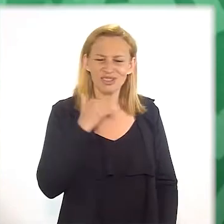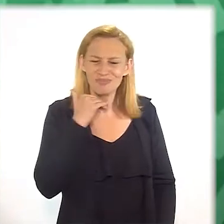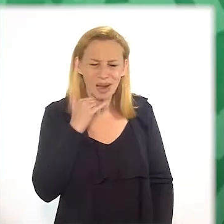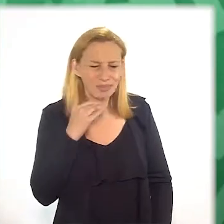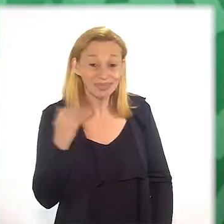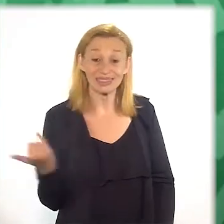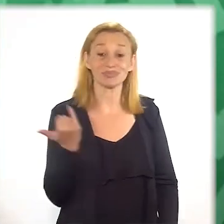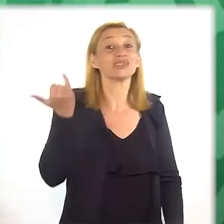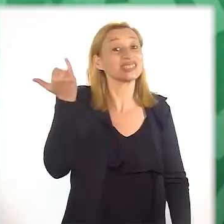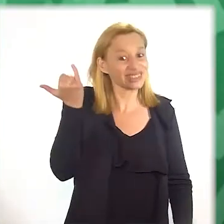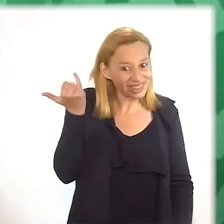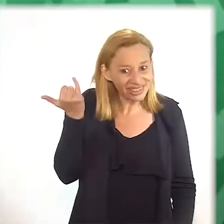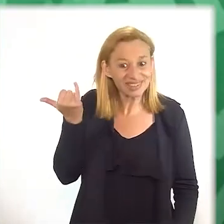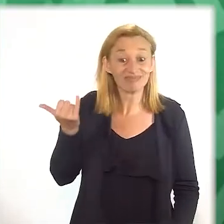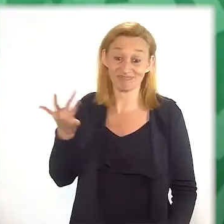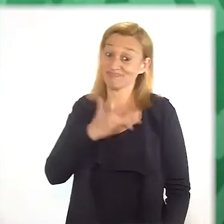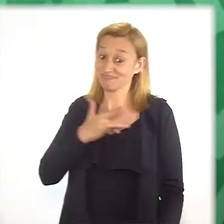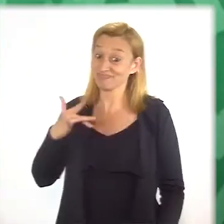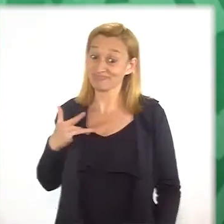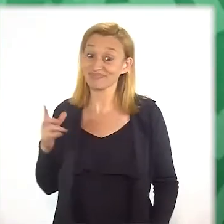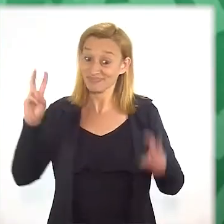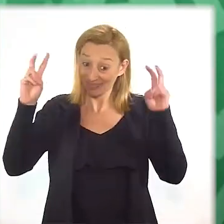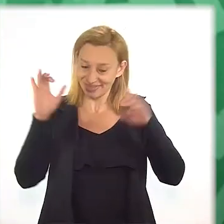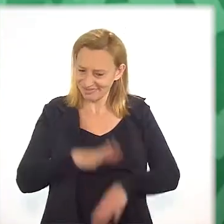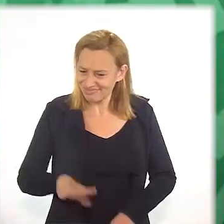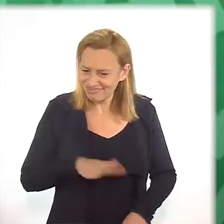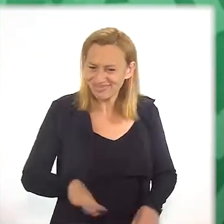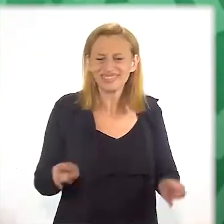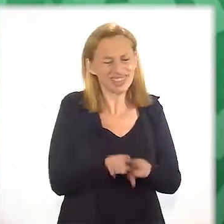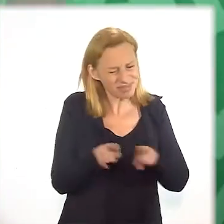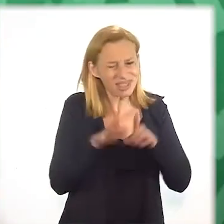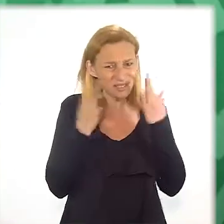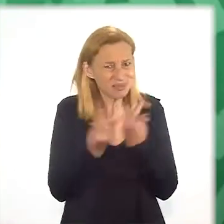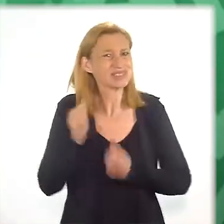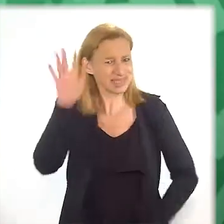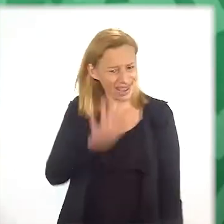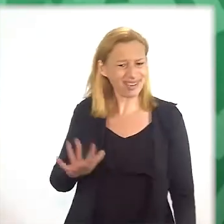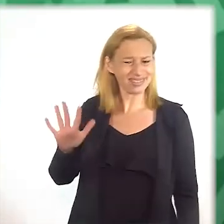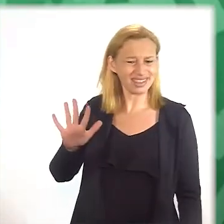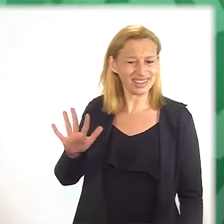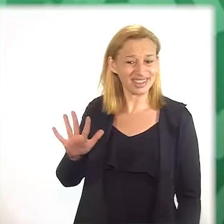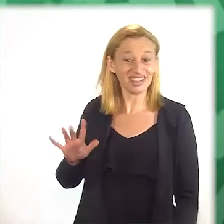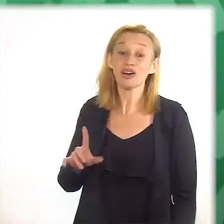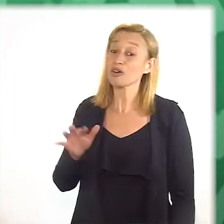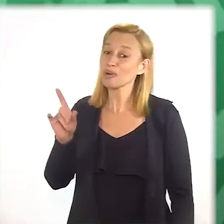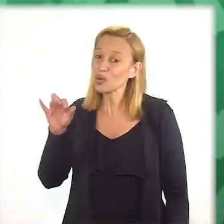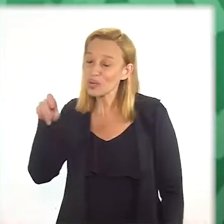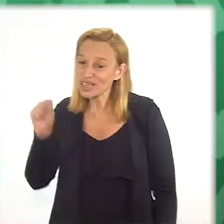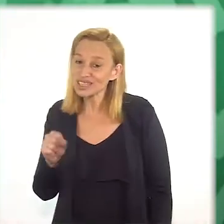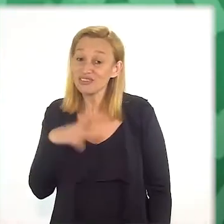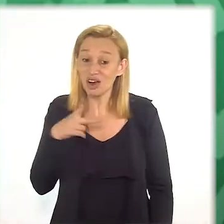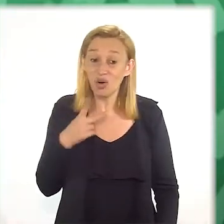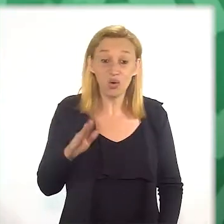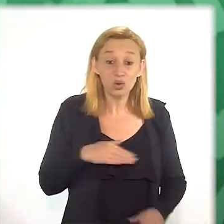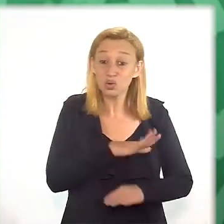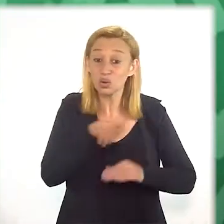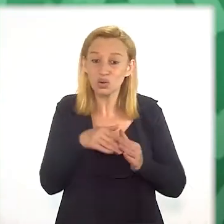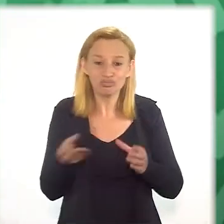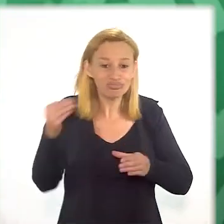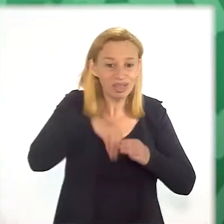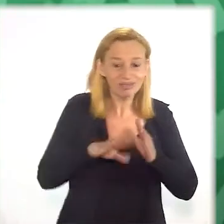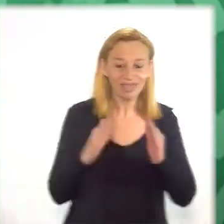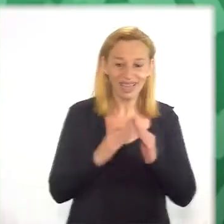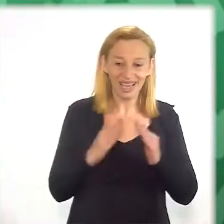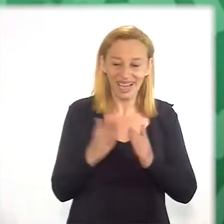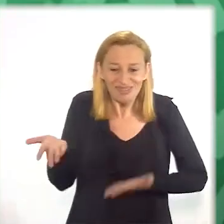continuar esse bate-papo importantíssimo aí sobre a saúde dos pequenos e a saúde da família em geral, né? Porque, como bem a Elisa falou, todo mundo dentro